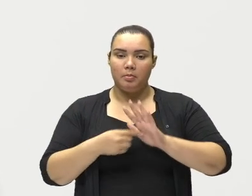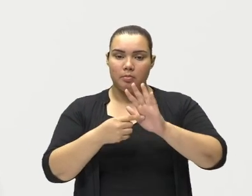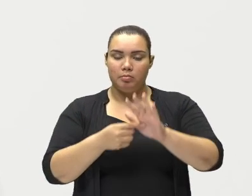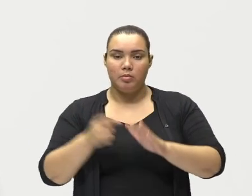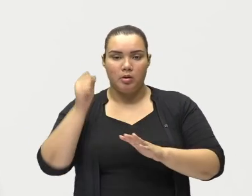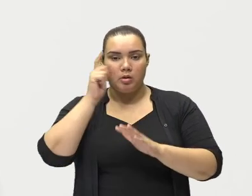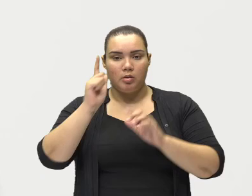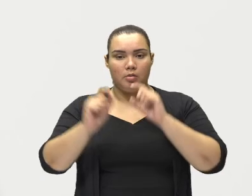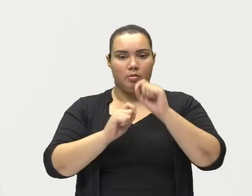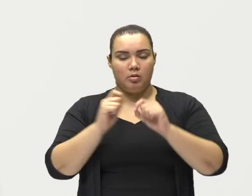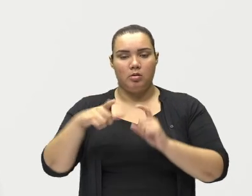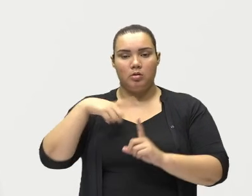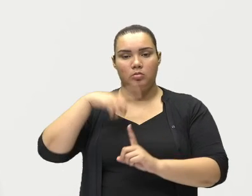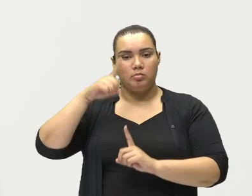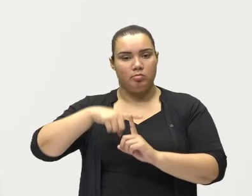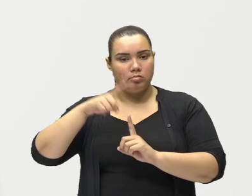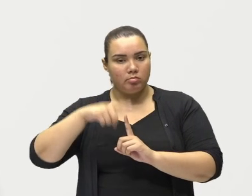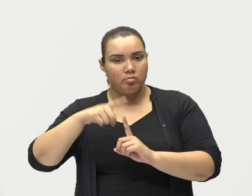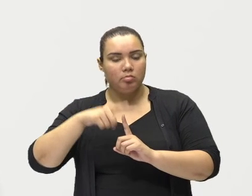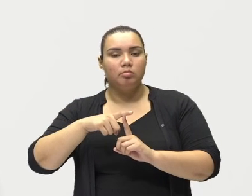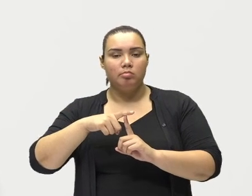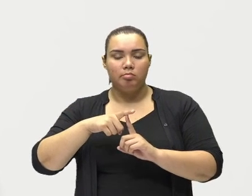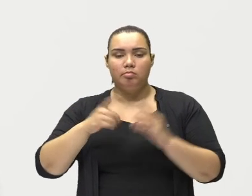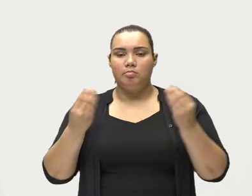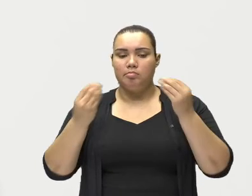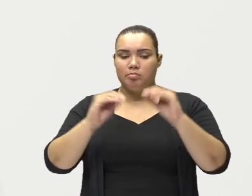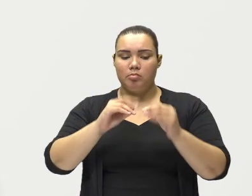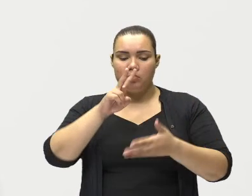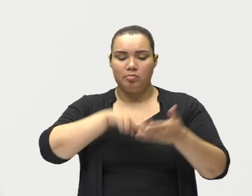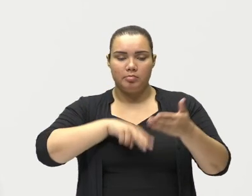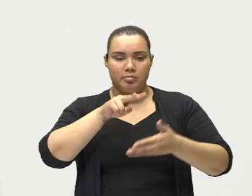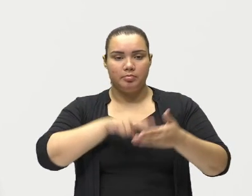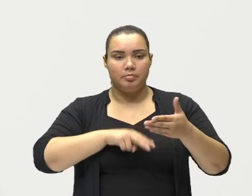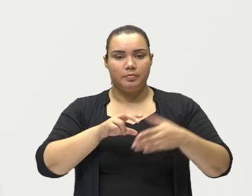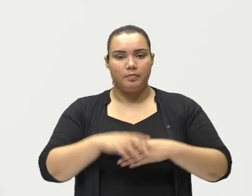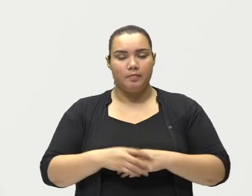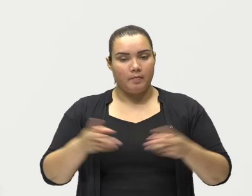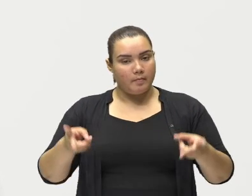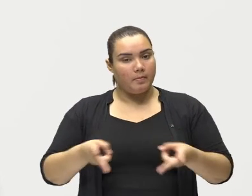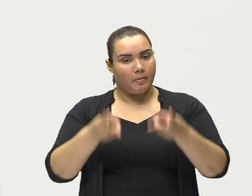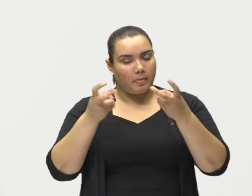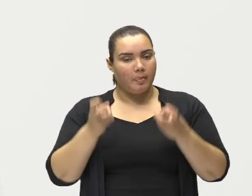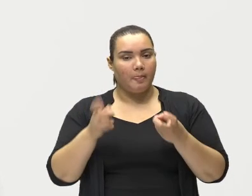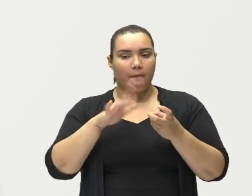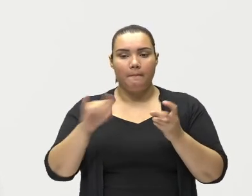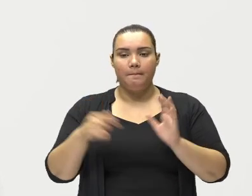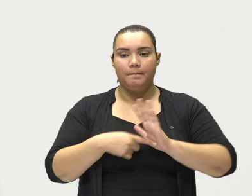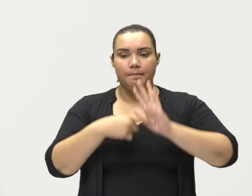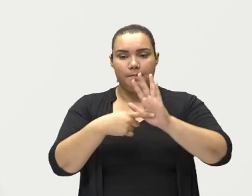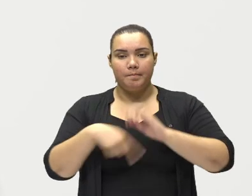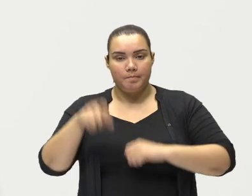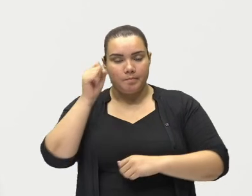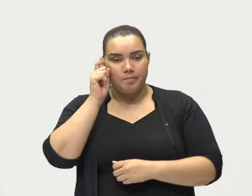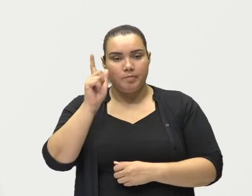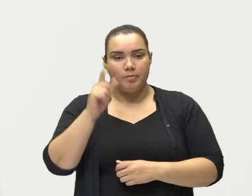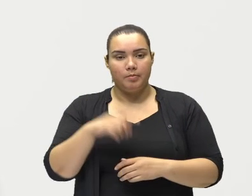ideia. Consoante estava indicado na bula. Muito bem. Notaram aí como ele vai trazer essa ideia?